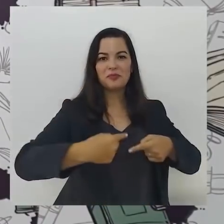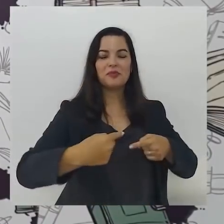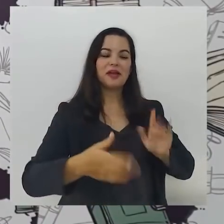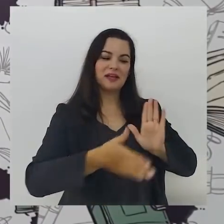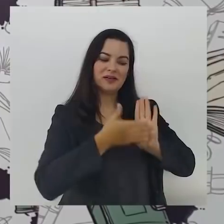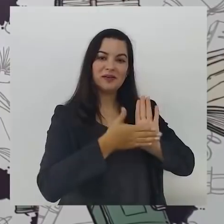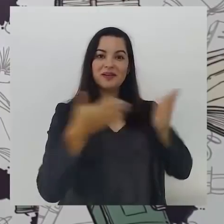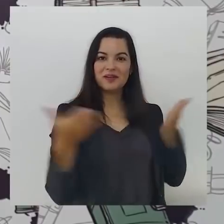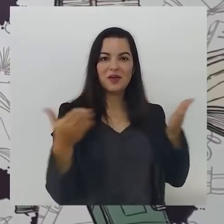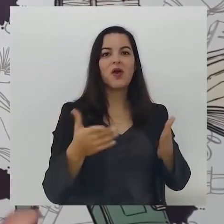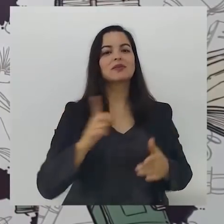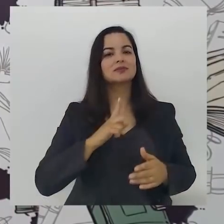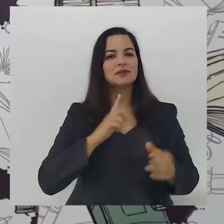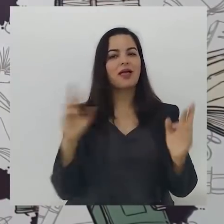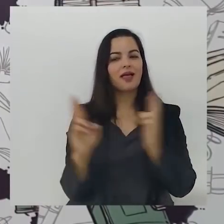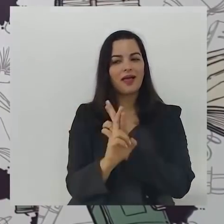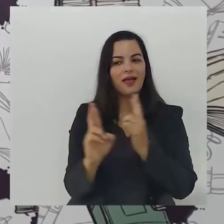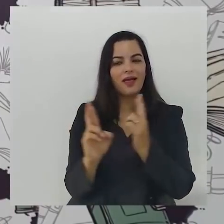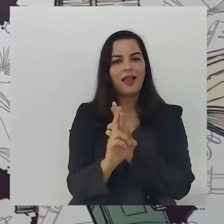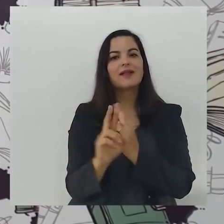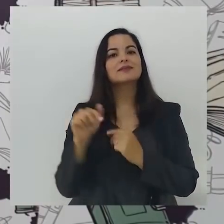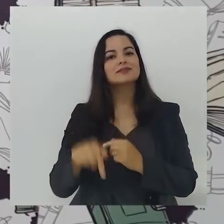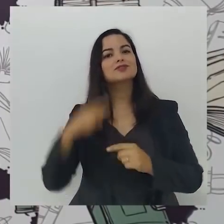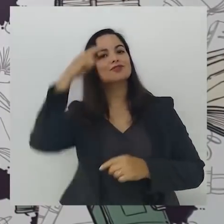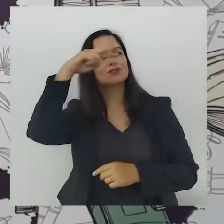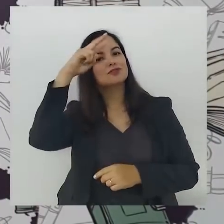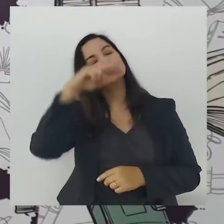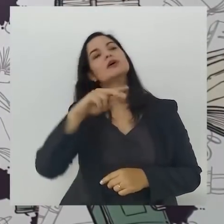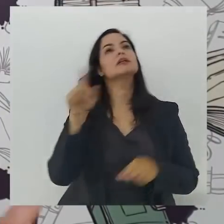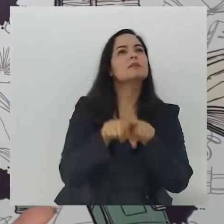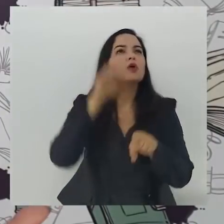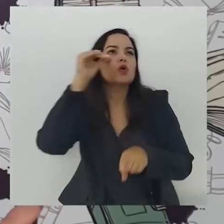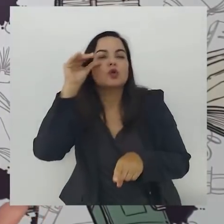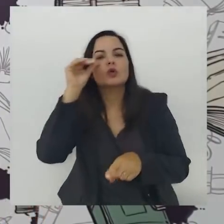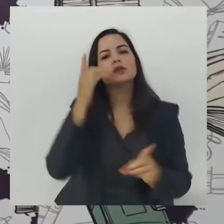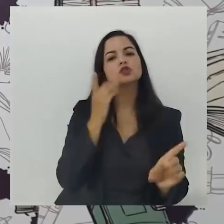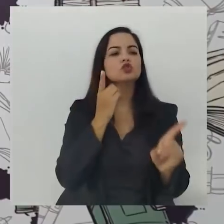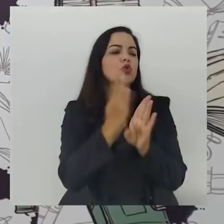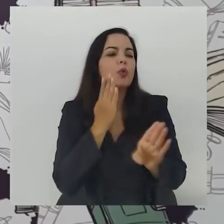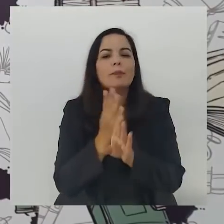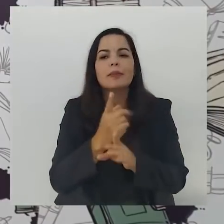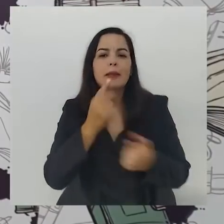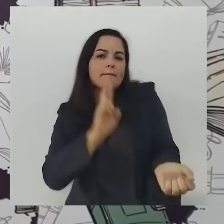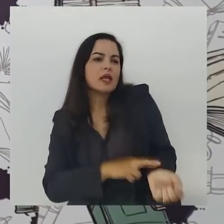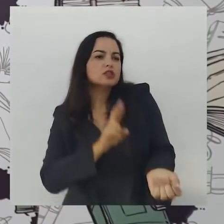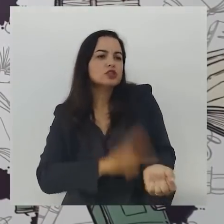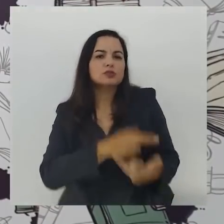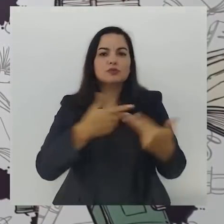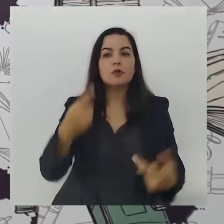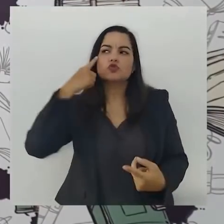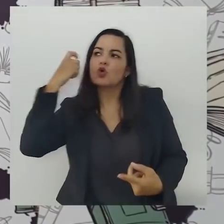essa história e com essa curiosidade de descobrir ritmos, sons e tantas coisas